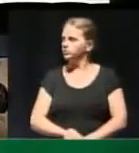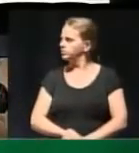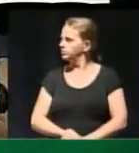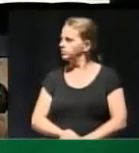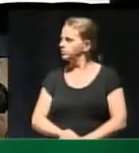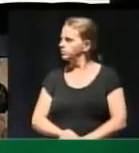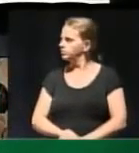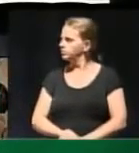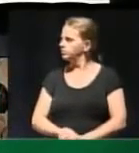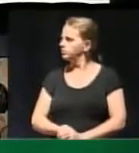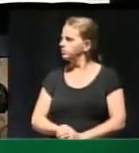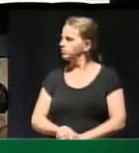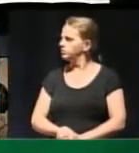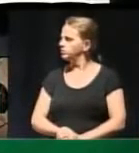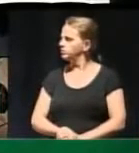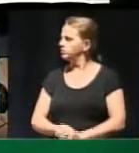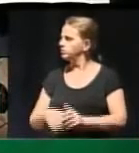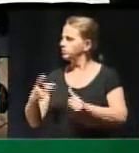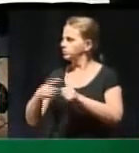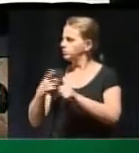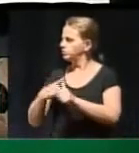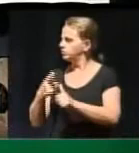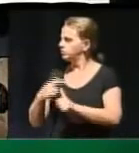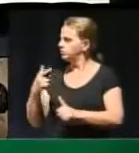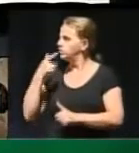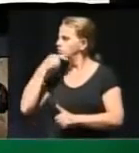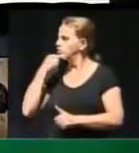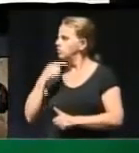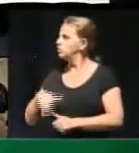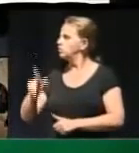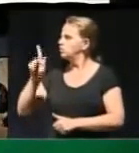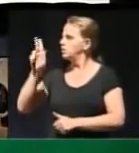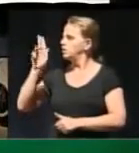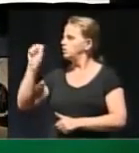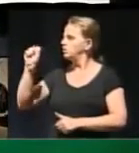fica a cargo do Dr. Gustavo de Araújo Pinto.